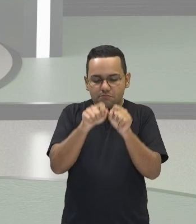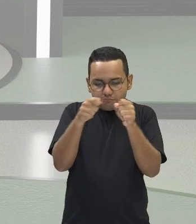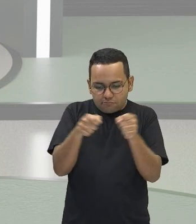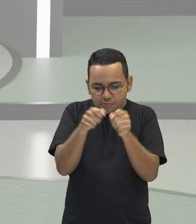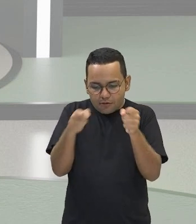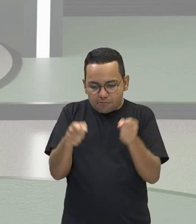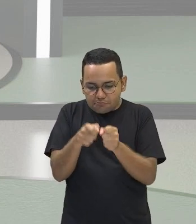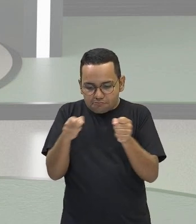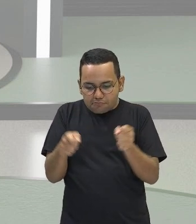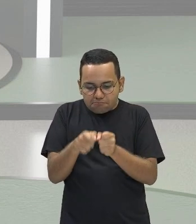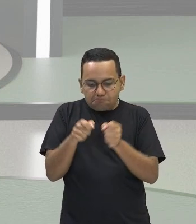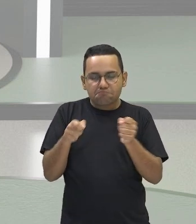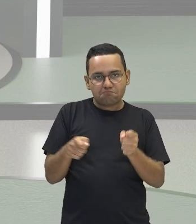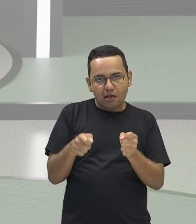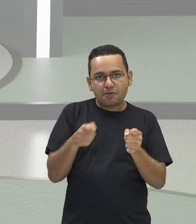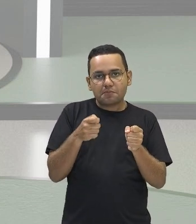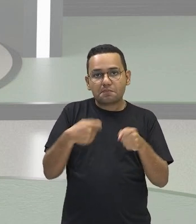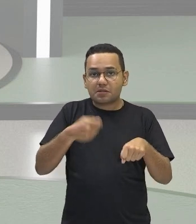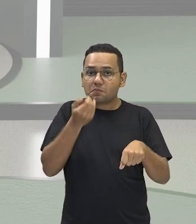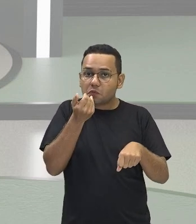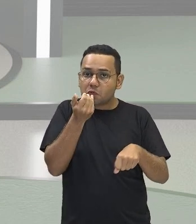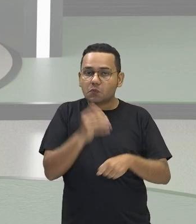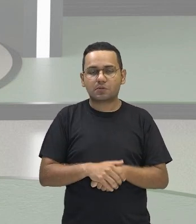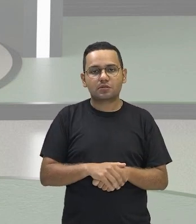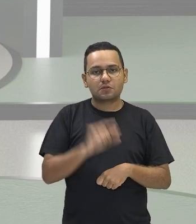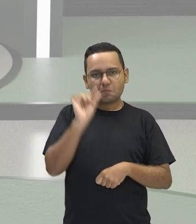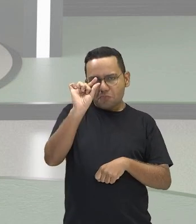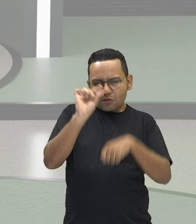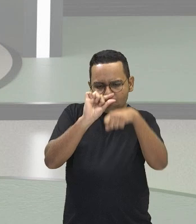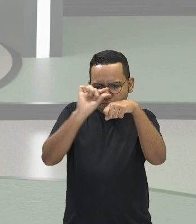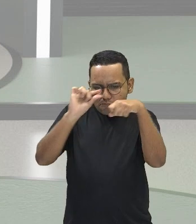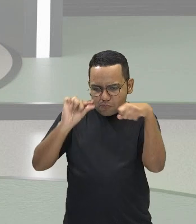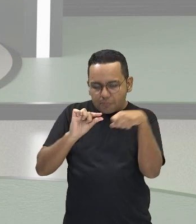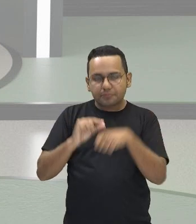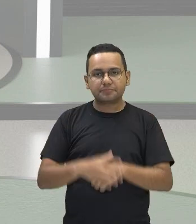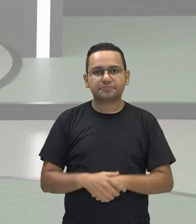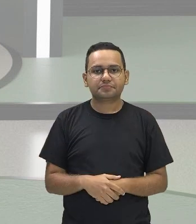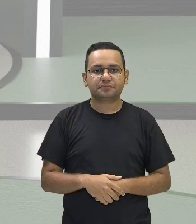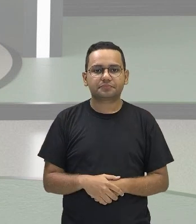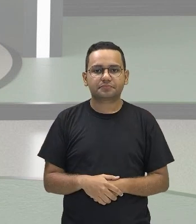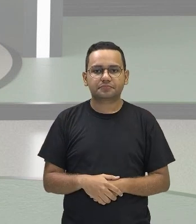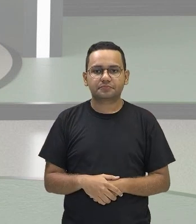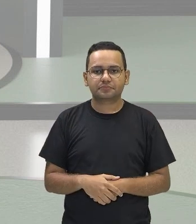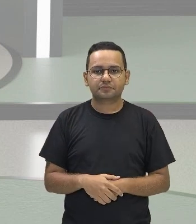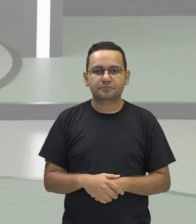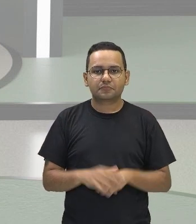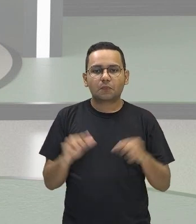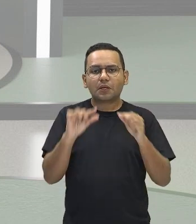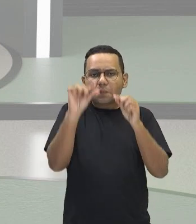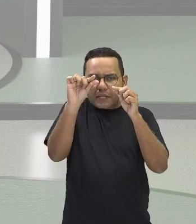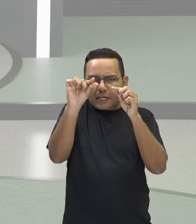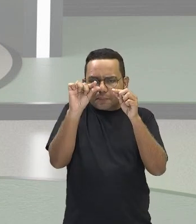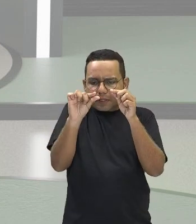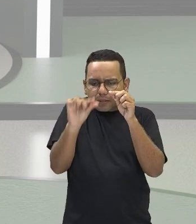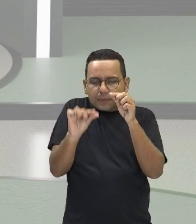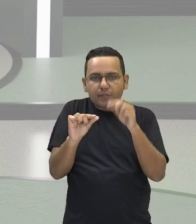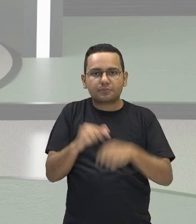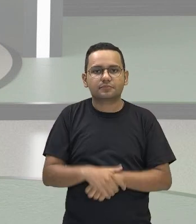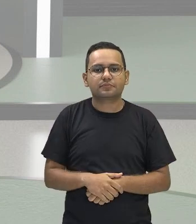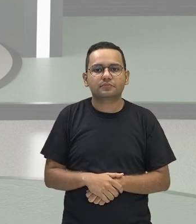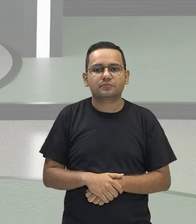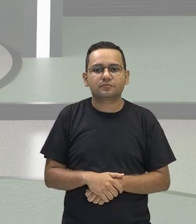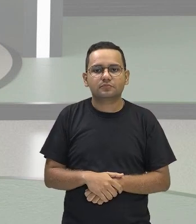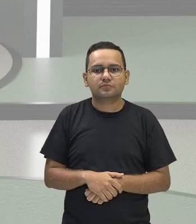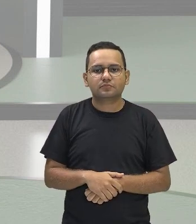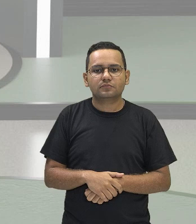nós ingerimos, que são macromoléculas, em partículas menores e no